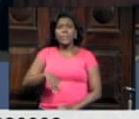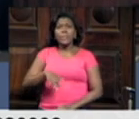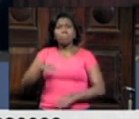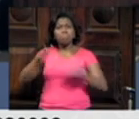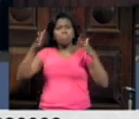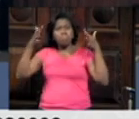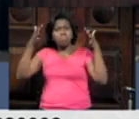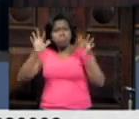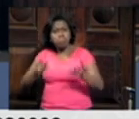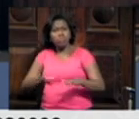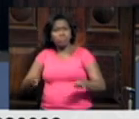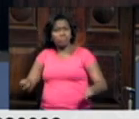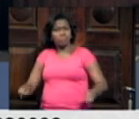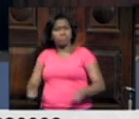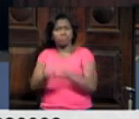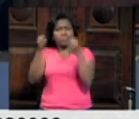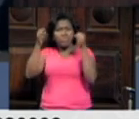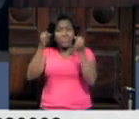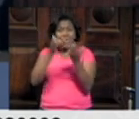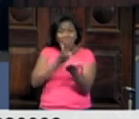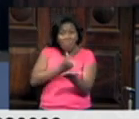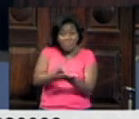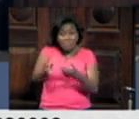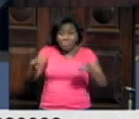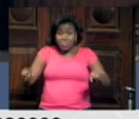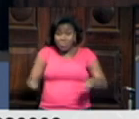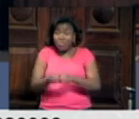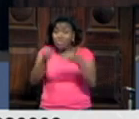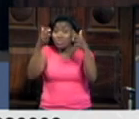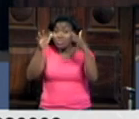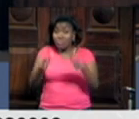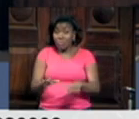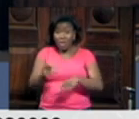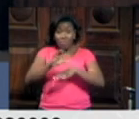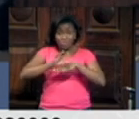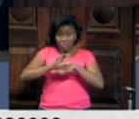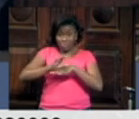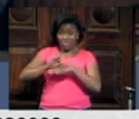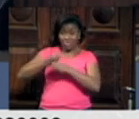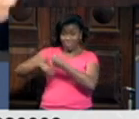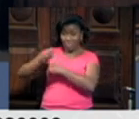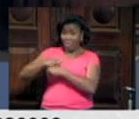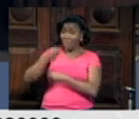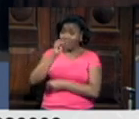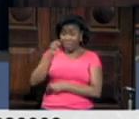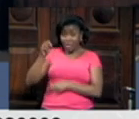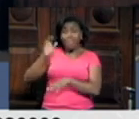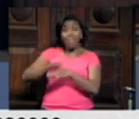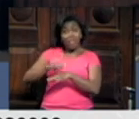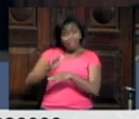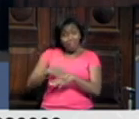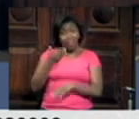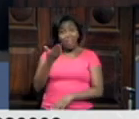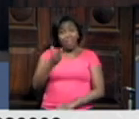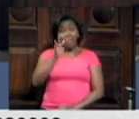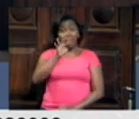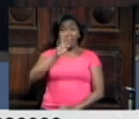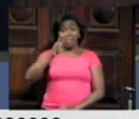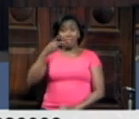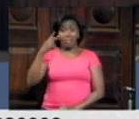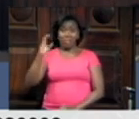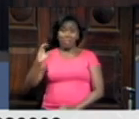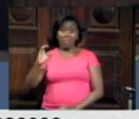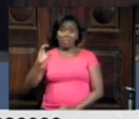destruiu, quem começou a destruir a Constituição de 88 foi o senhor Fernando Henrique